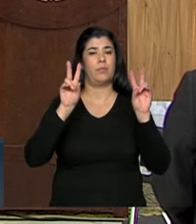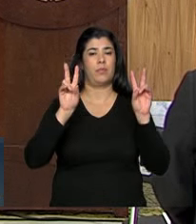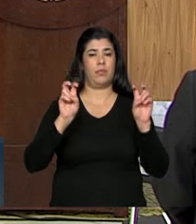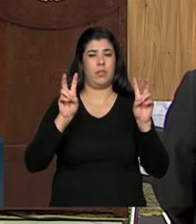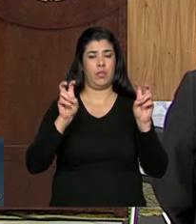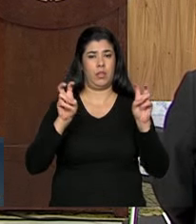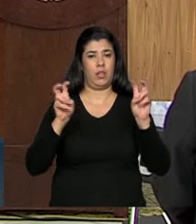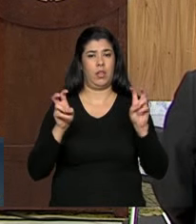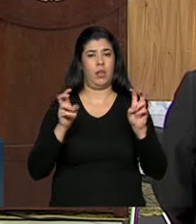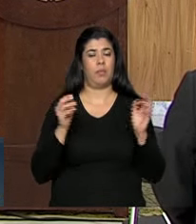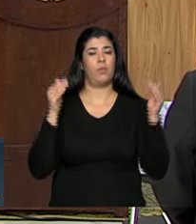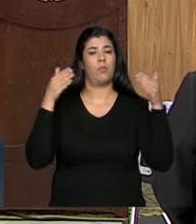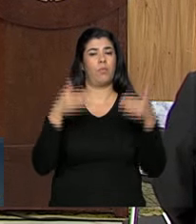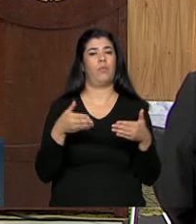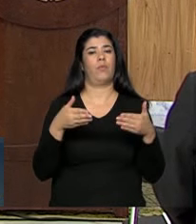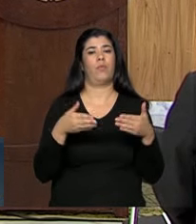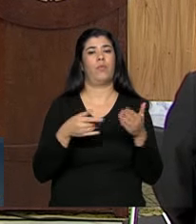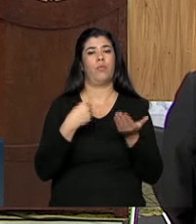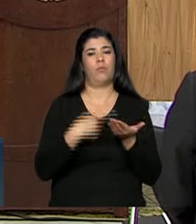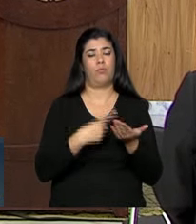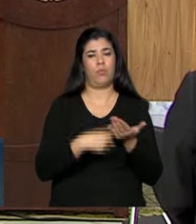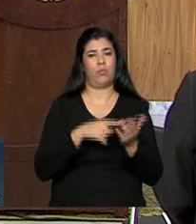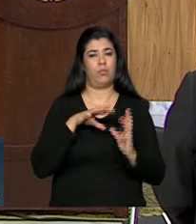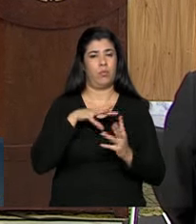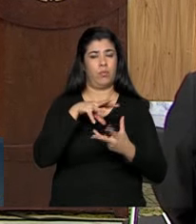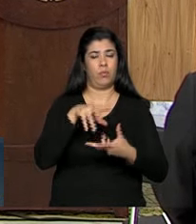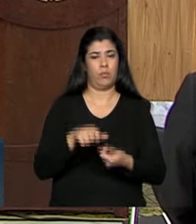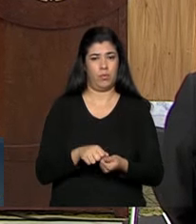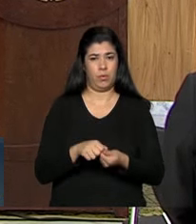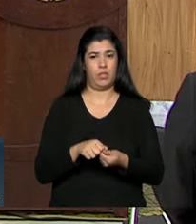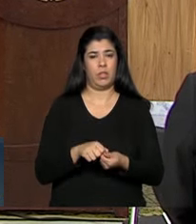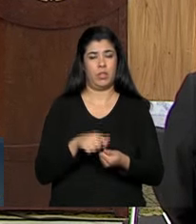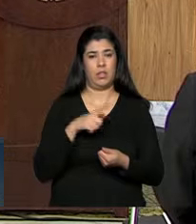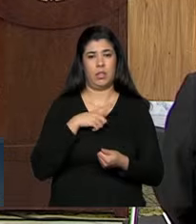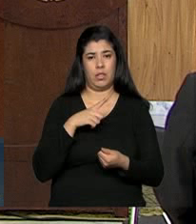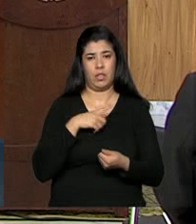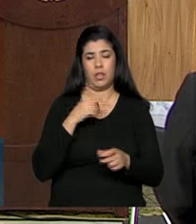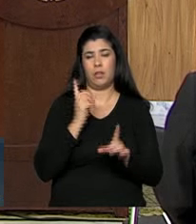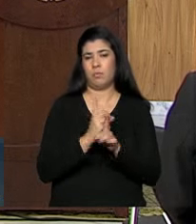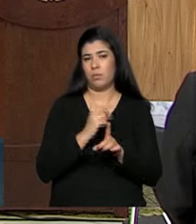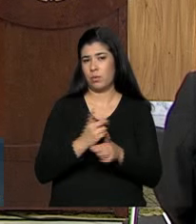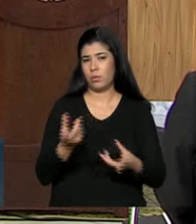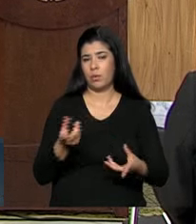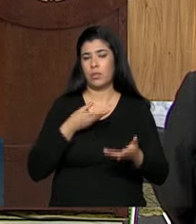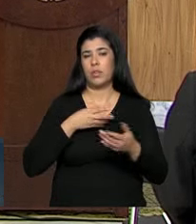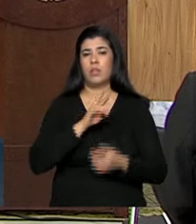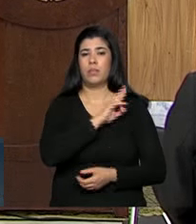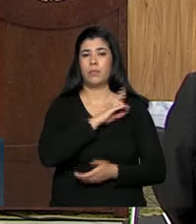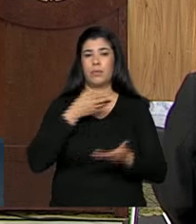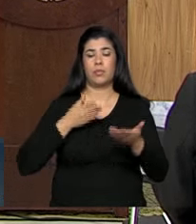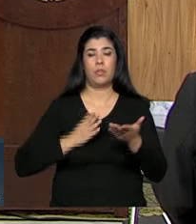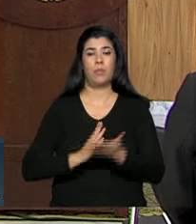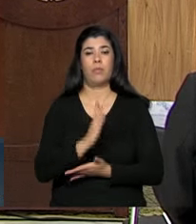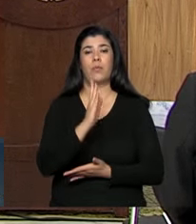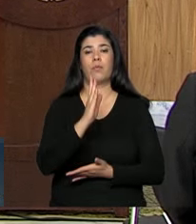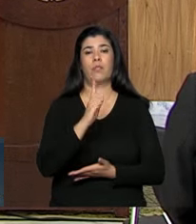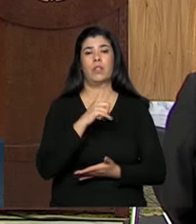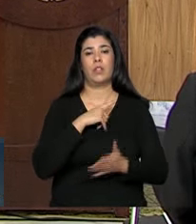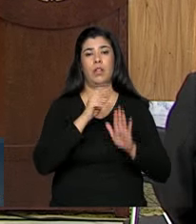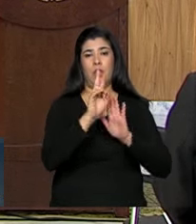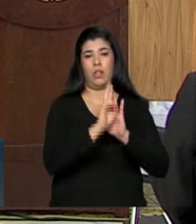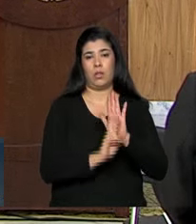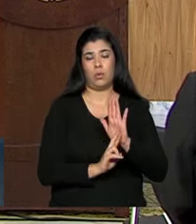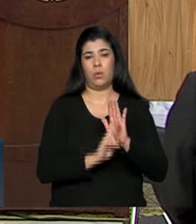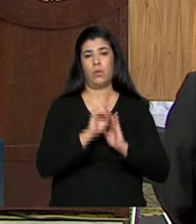o centro da agenda internacional e ser responsáveis pela aprovação da